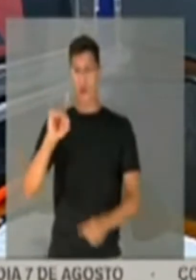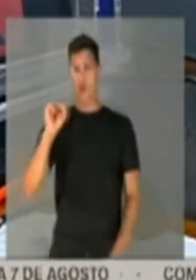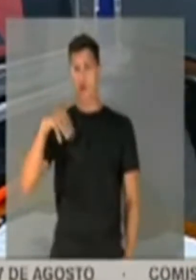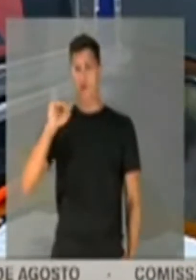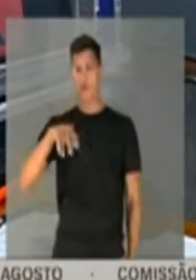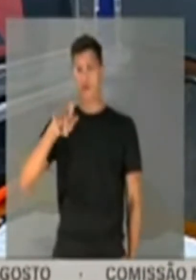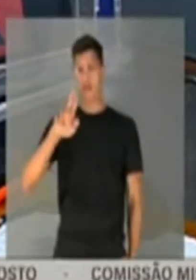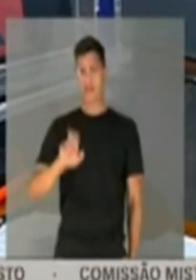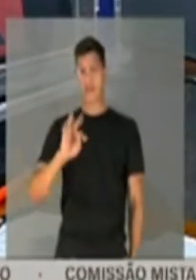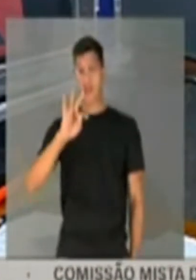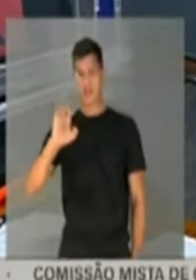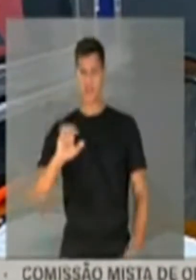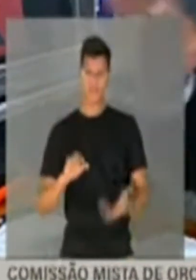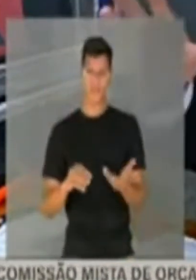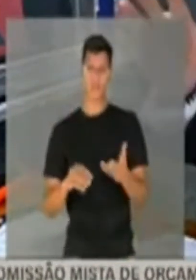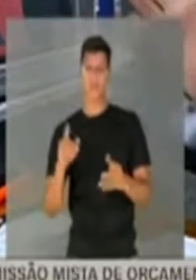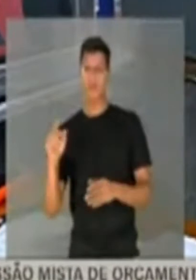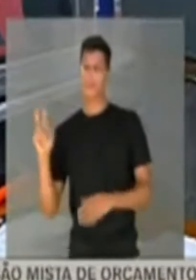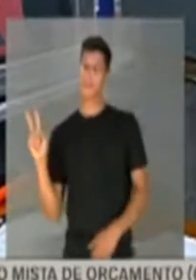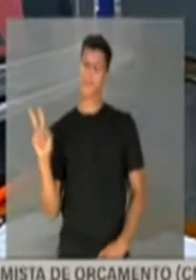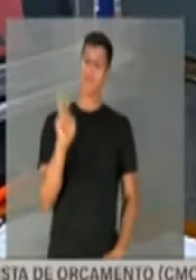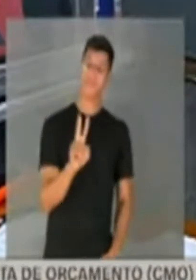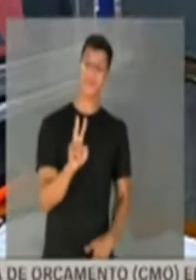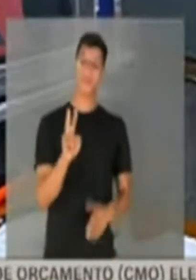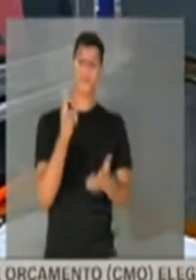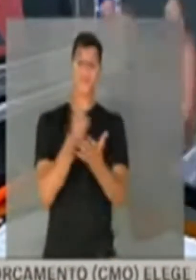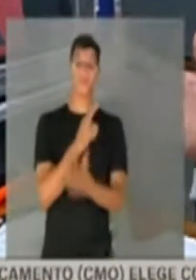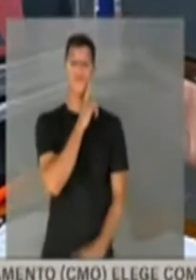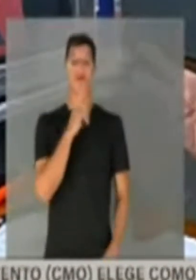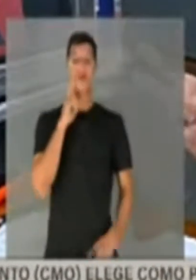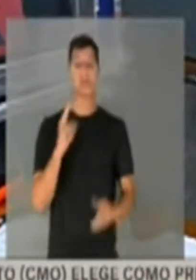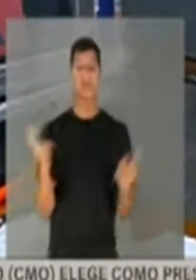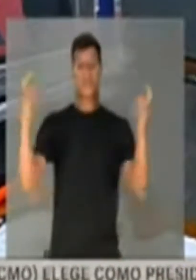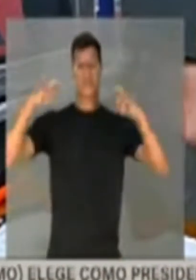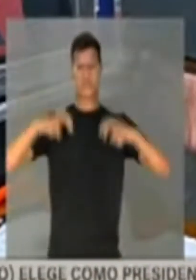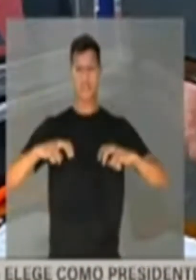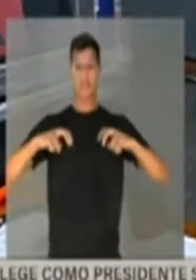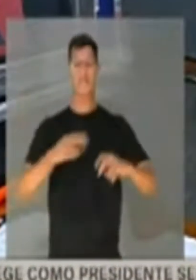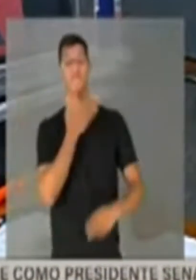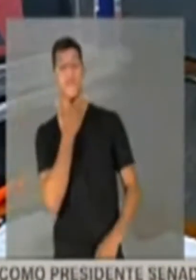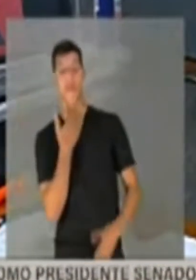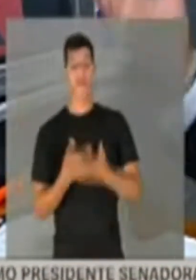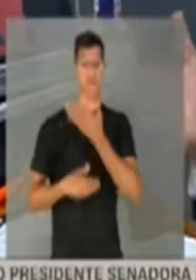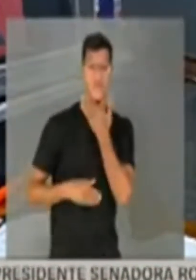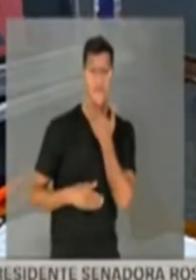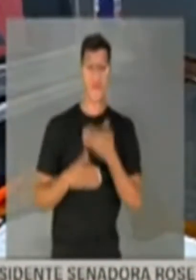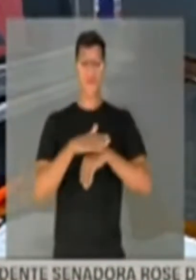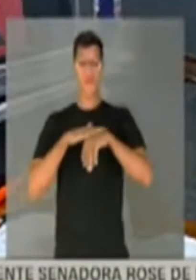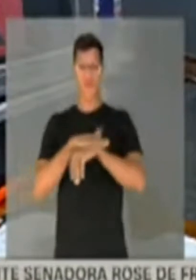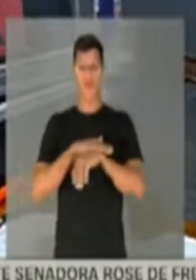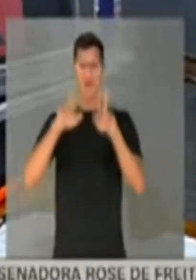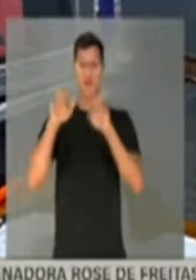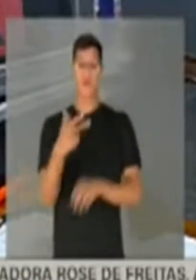me esqueci até do nome dele. De repente, entram no mesmo restaurante, se sentam, aí batem um papo, aí se conversa